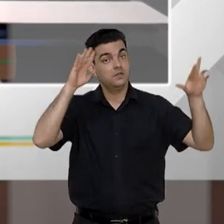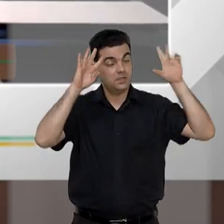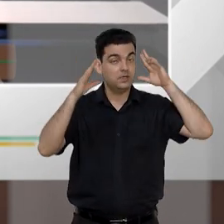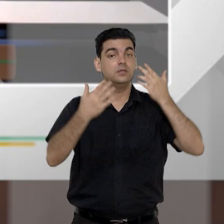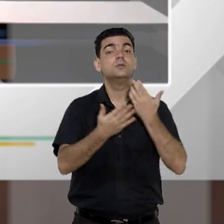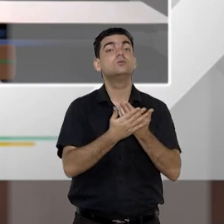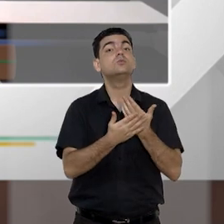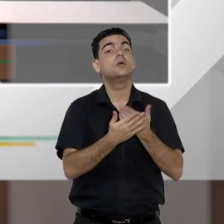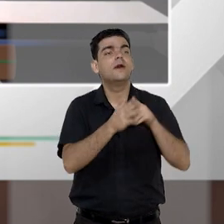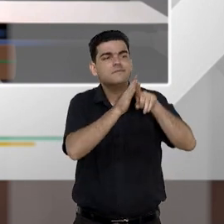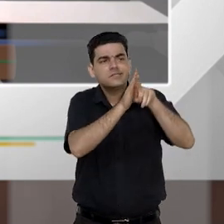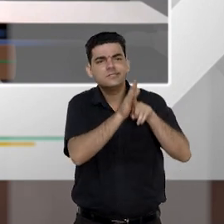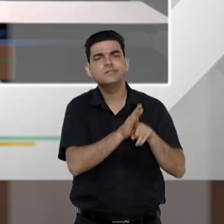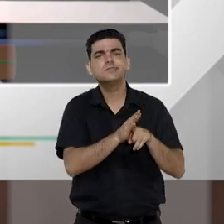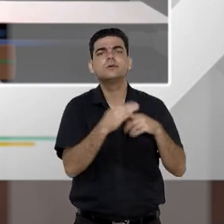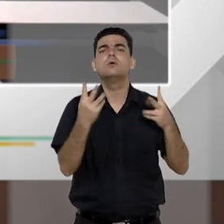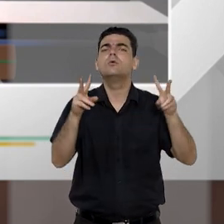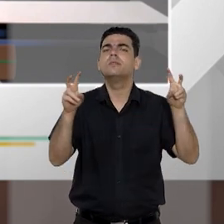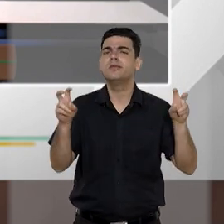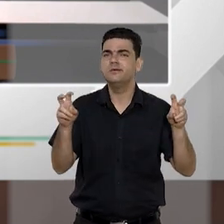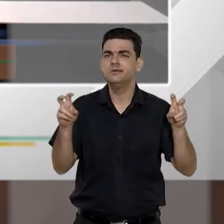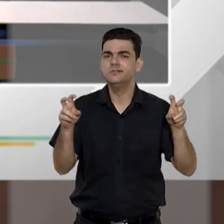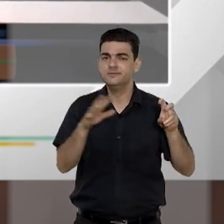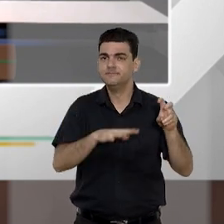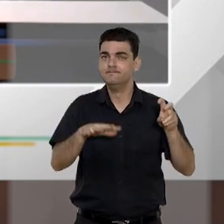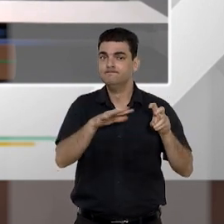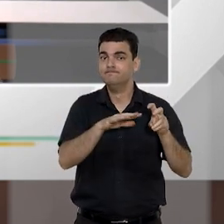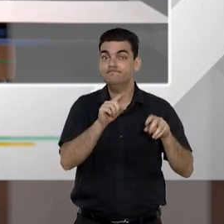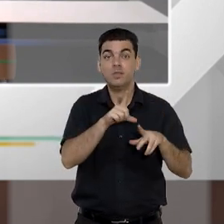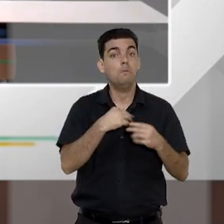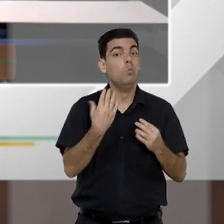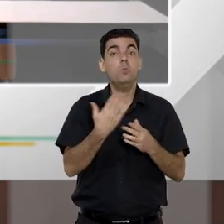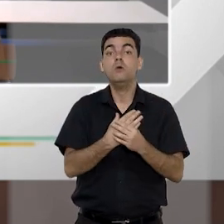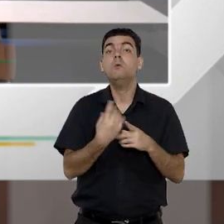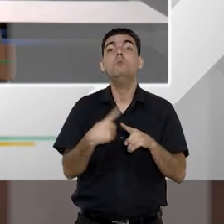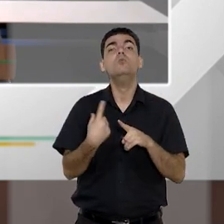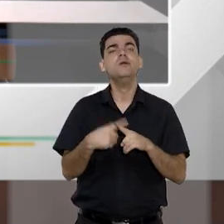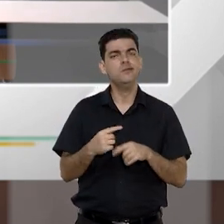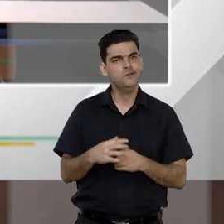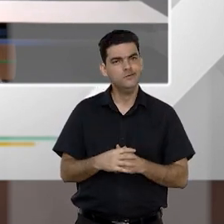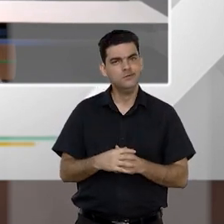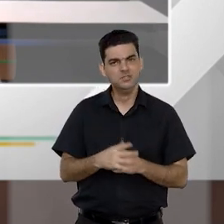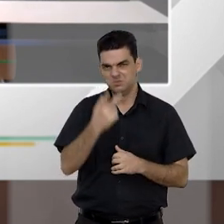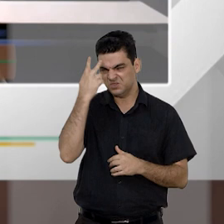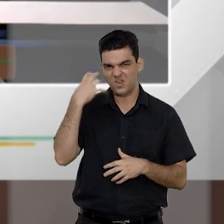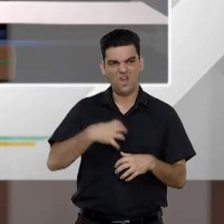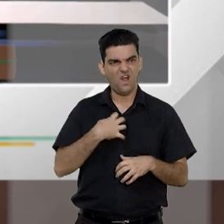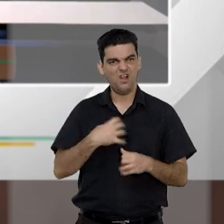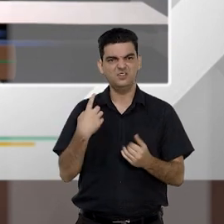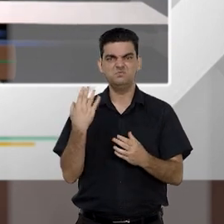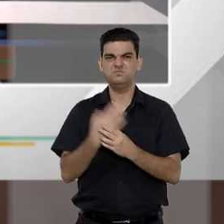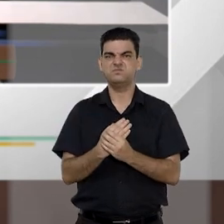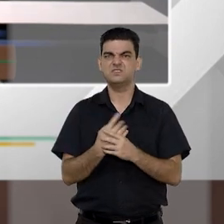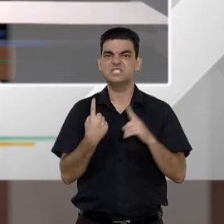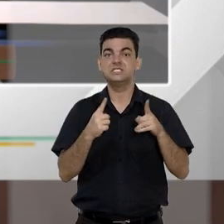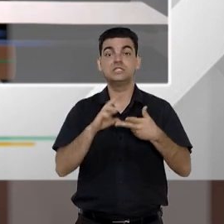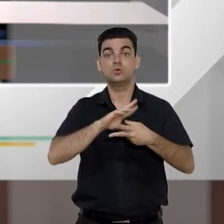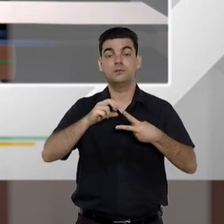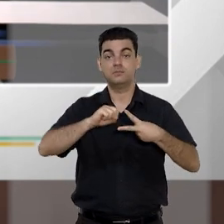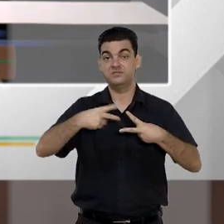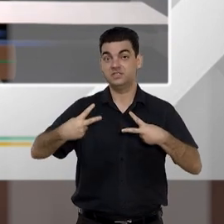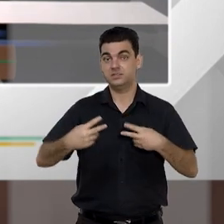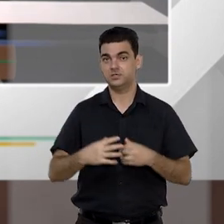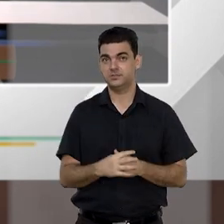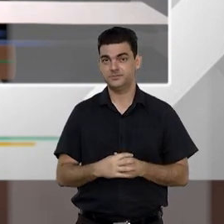haja uma reflexão sobre as questões dessas esferas que levam um número tão alto de judicialização